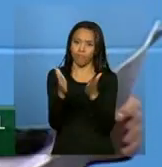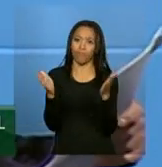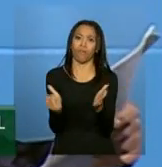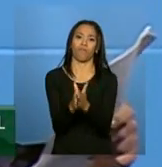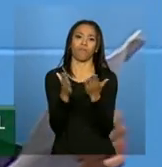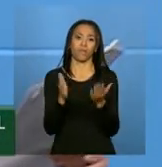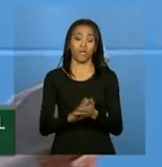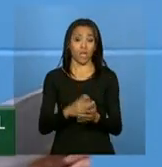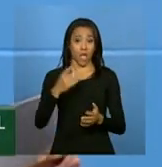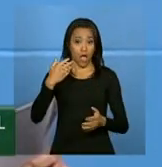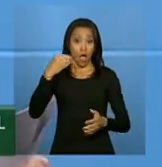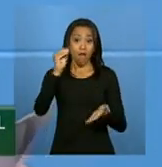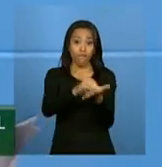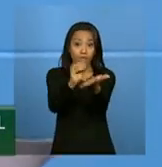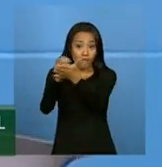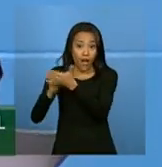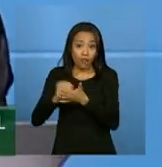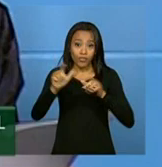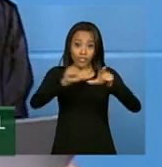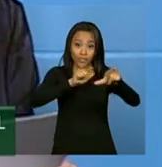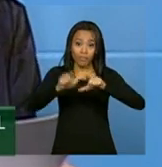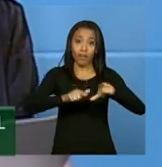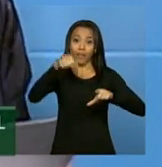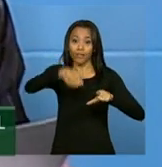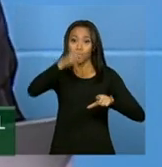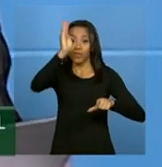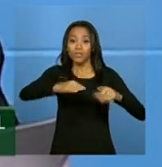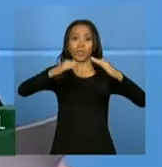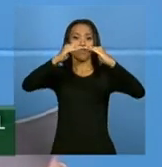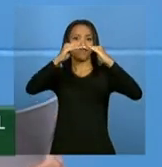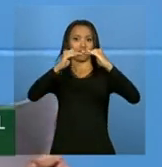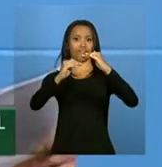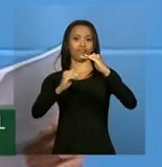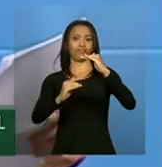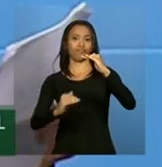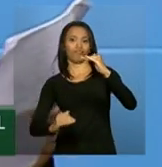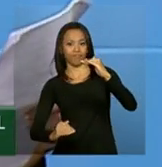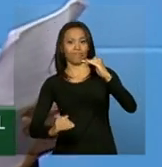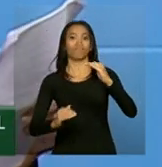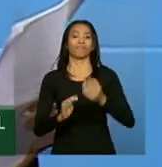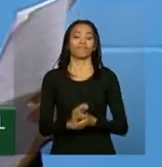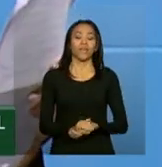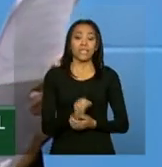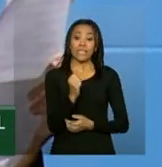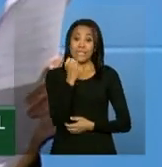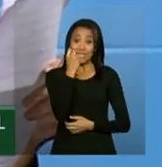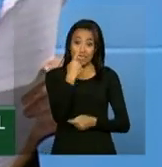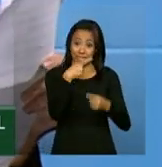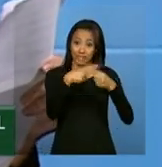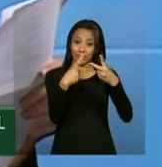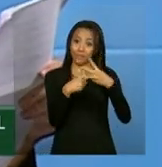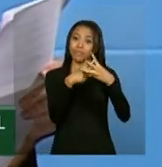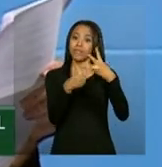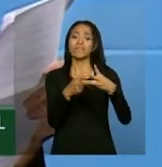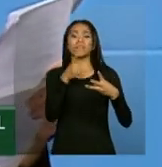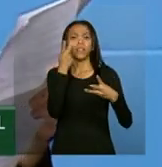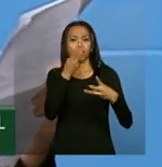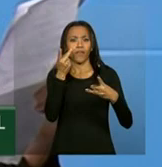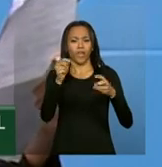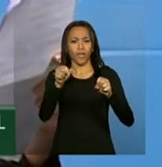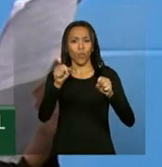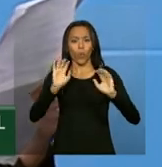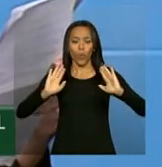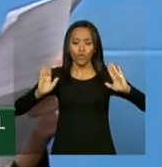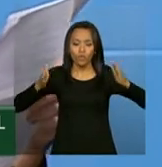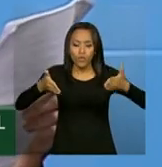baixo patamar da nossa história. Até aqui, eu levantei 3 pontos que devem ser considerados quando debatemos sustentabilidade ao